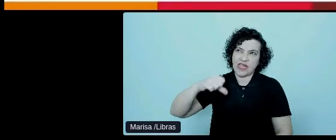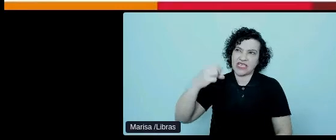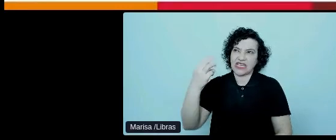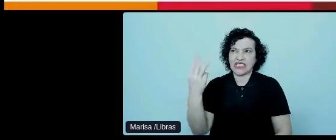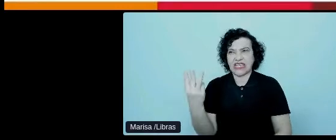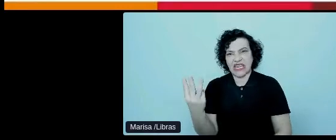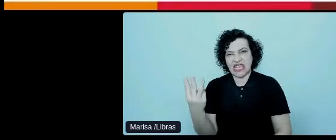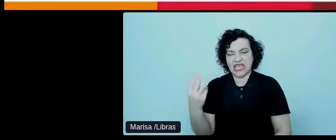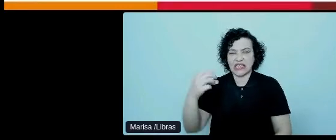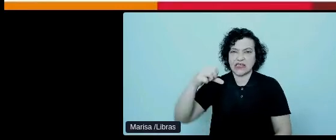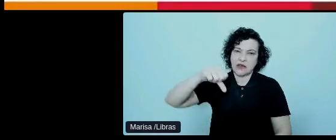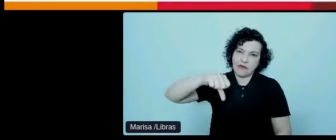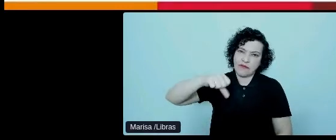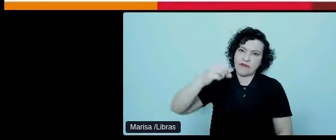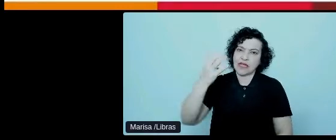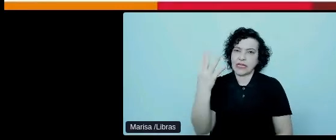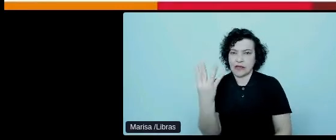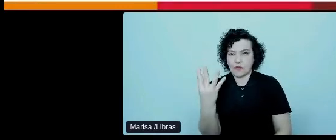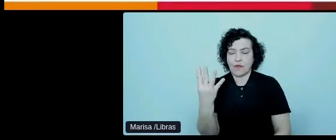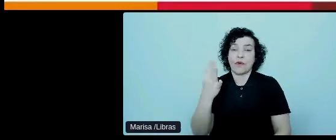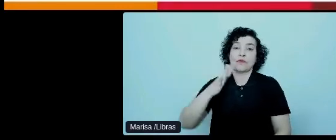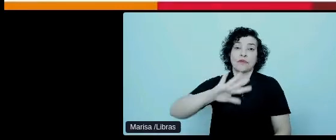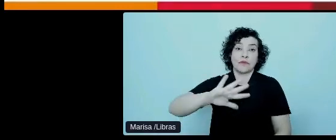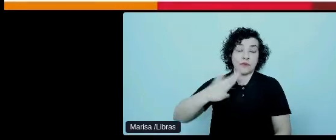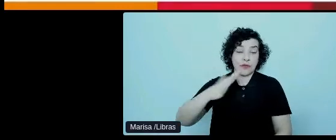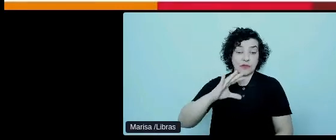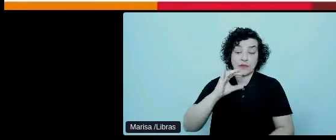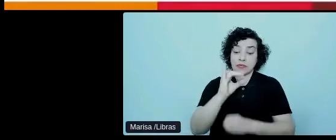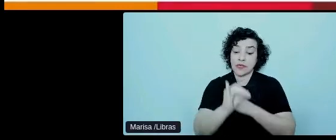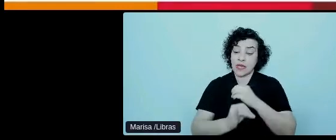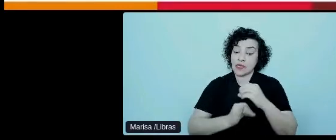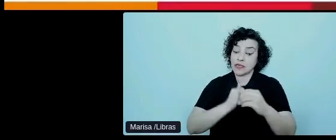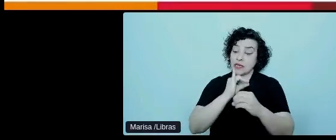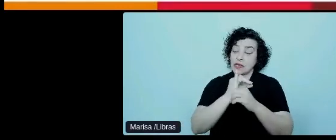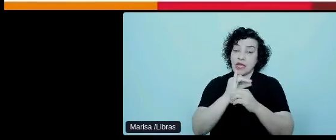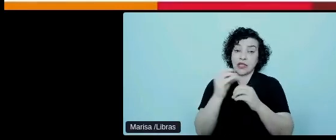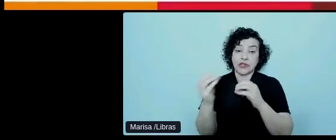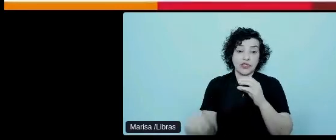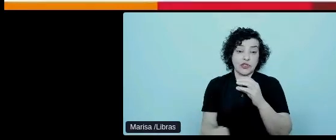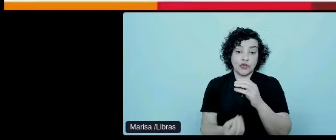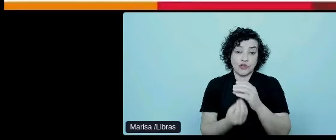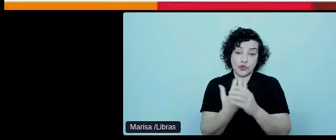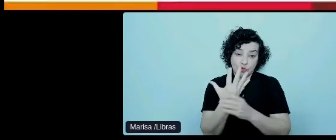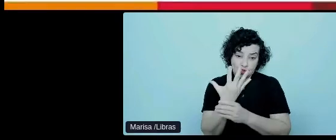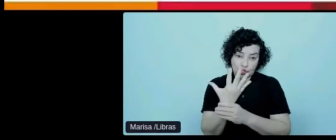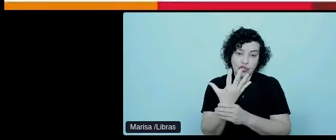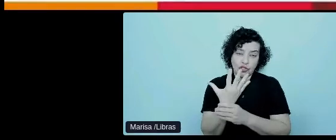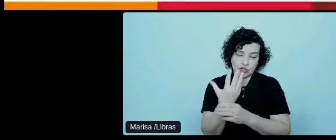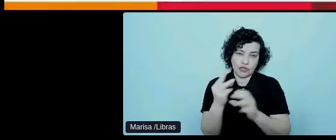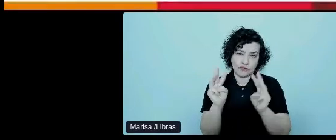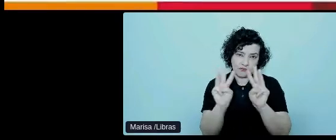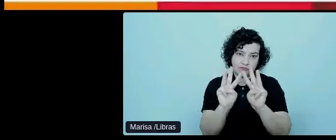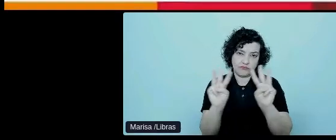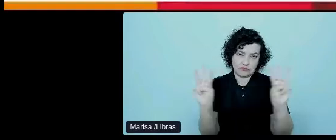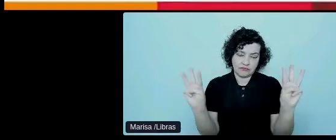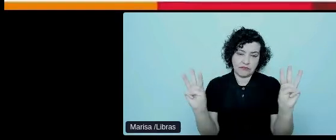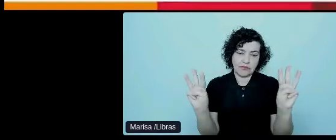1993, 94, por aí, a internet surgiu, a internet web, da forma como a gente conhece